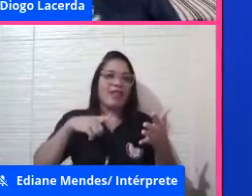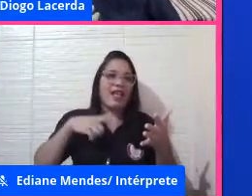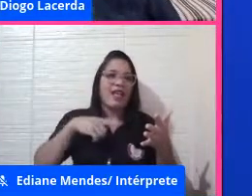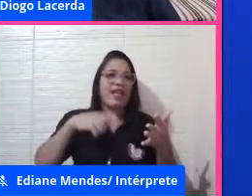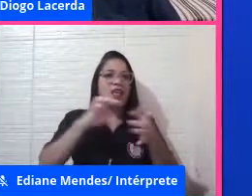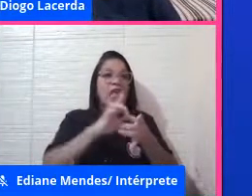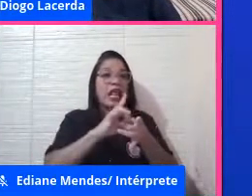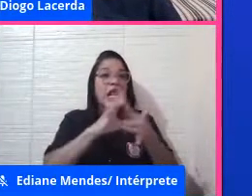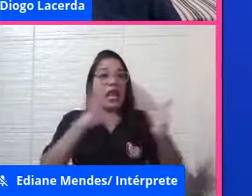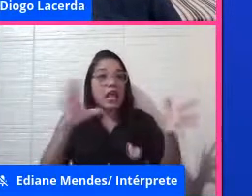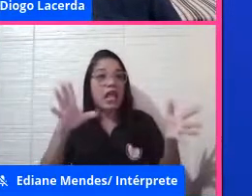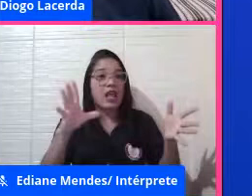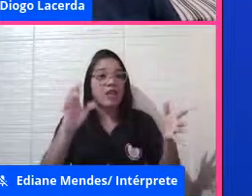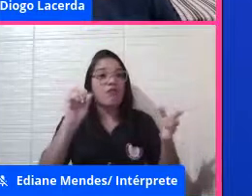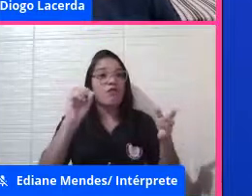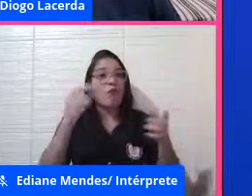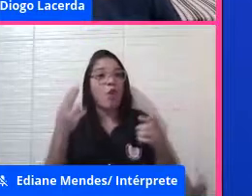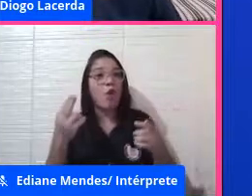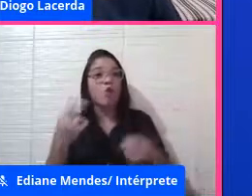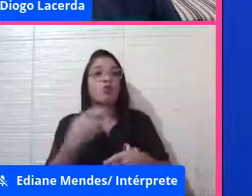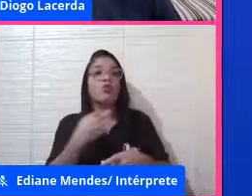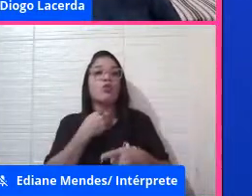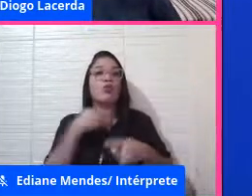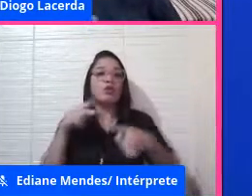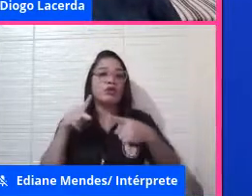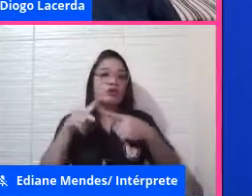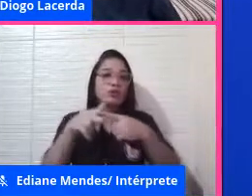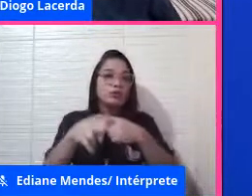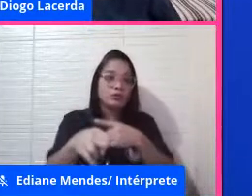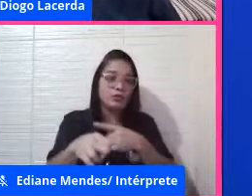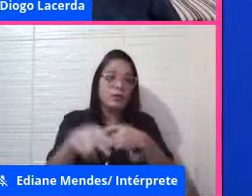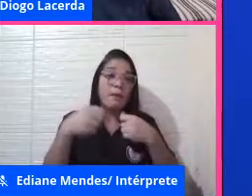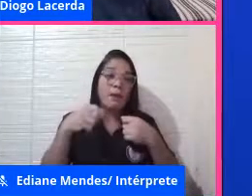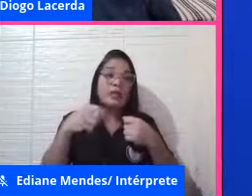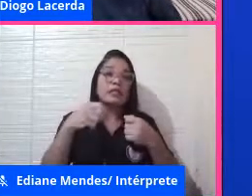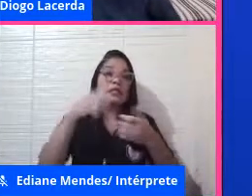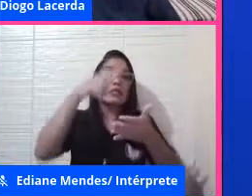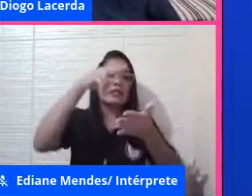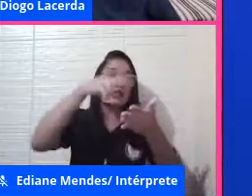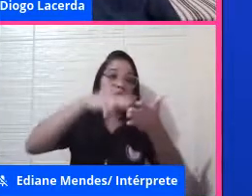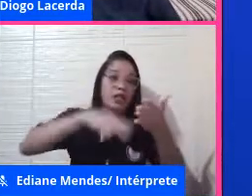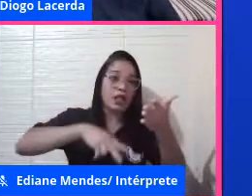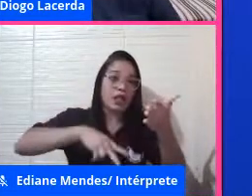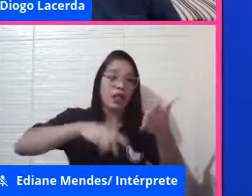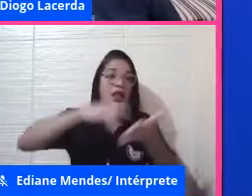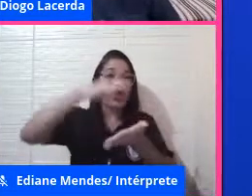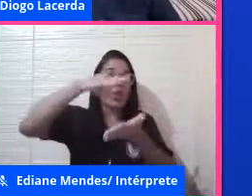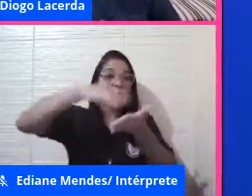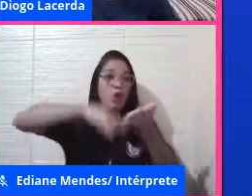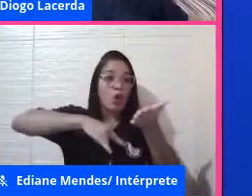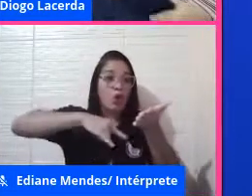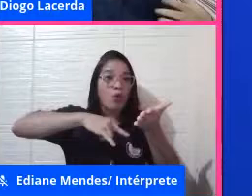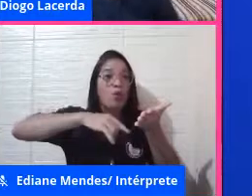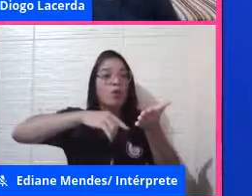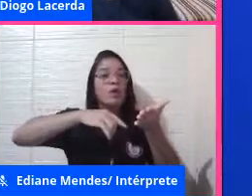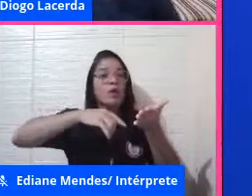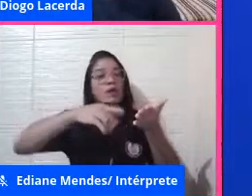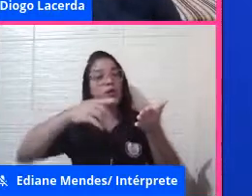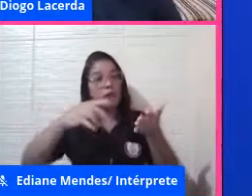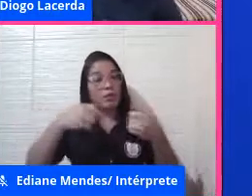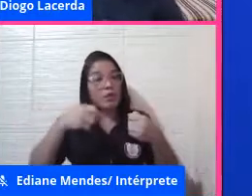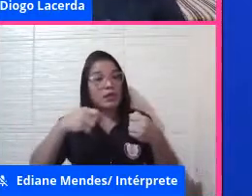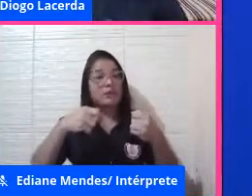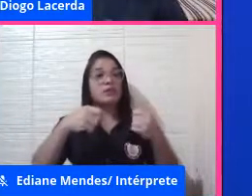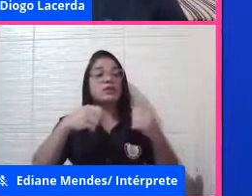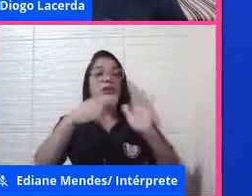pode replicar para ganhar dinheiro, outras peças, se você for utilizar e botar no site, tem que dar os créditos, então você